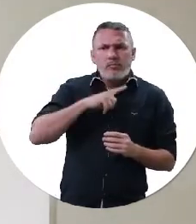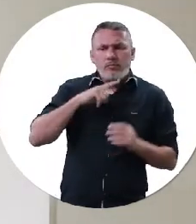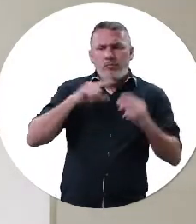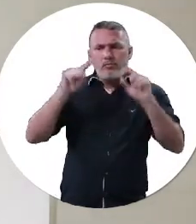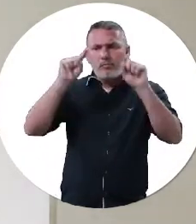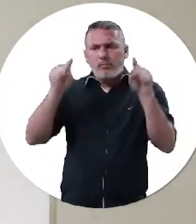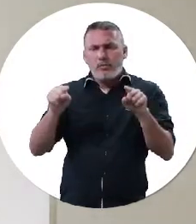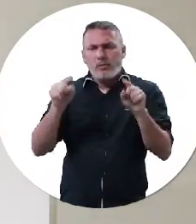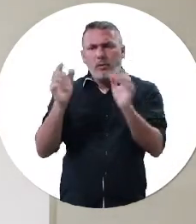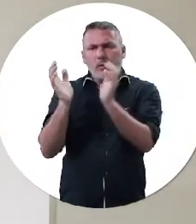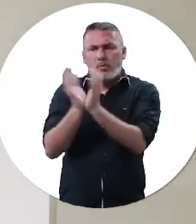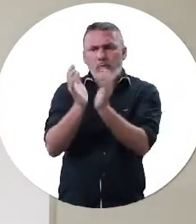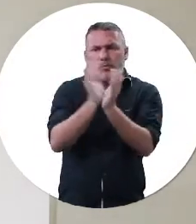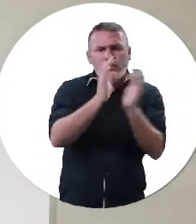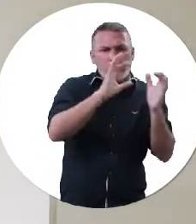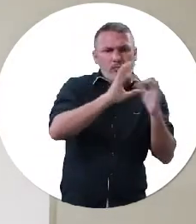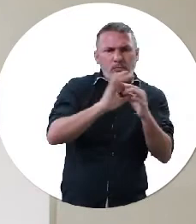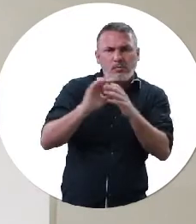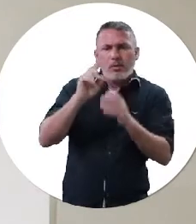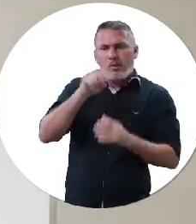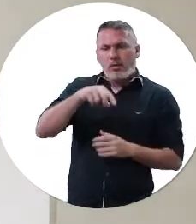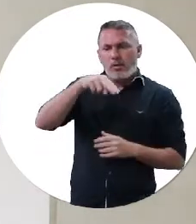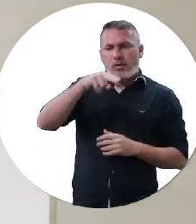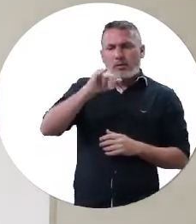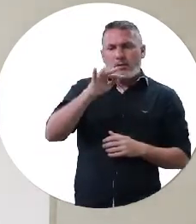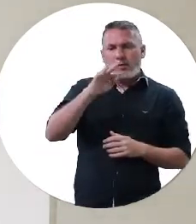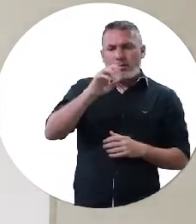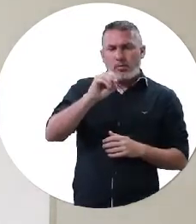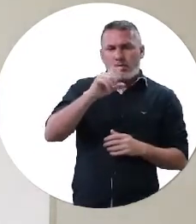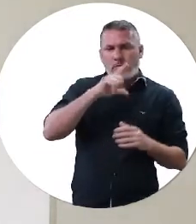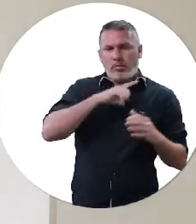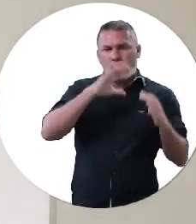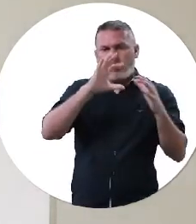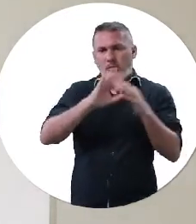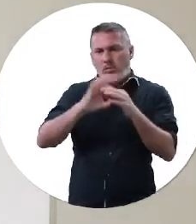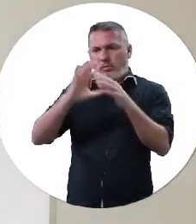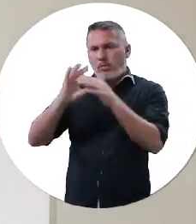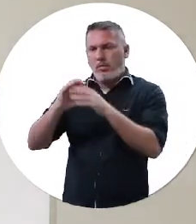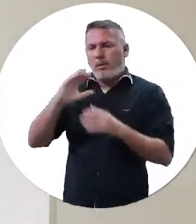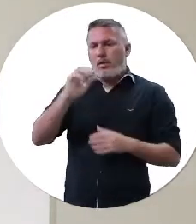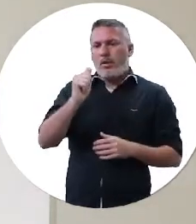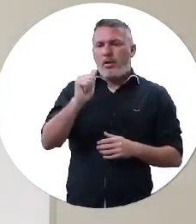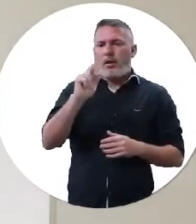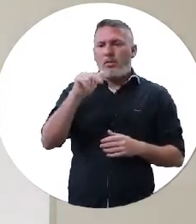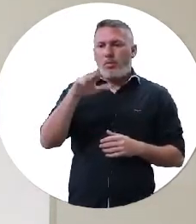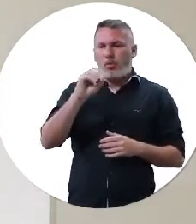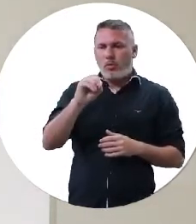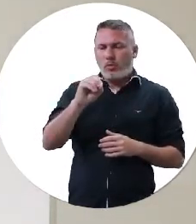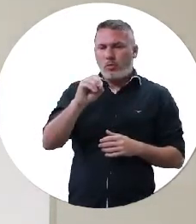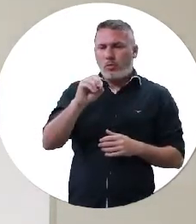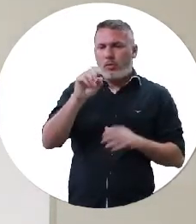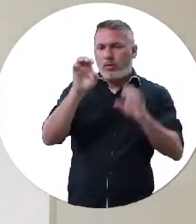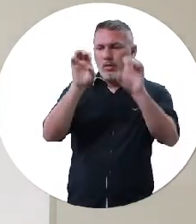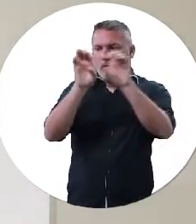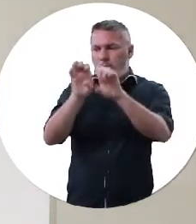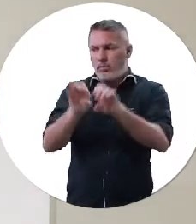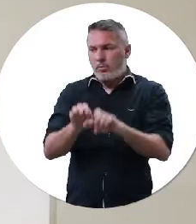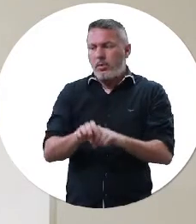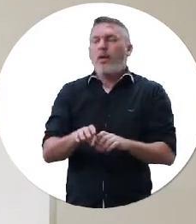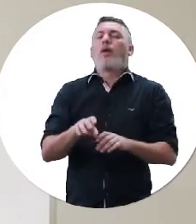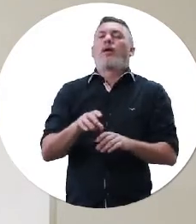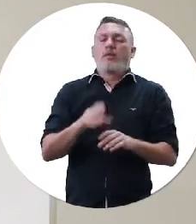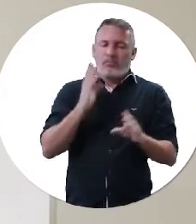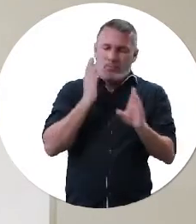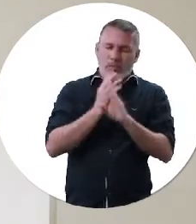estrutura carbônica, eu tenho um nitrocomposto. Você vai dar nome como se fosse